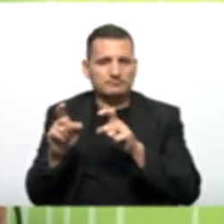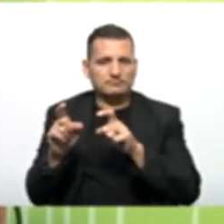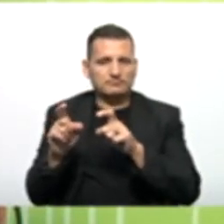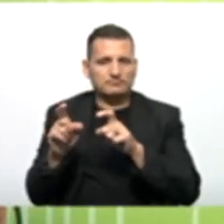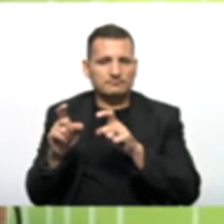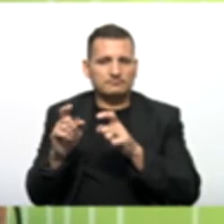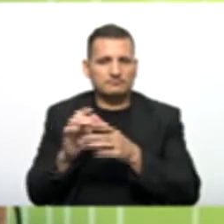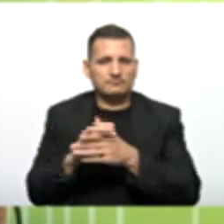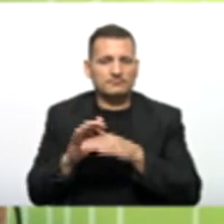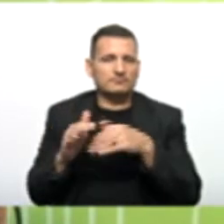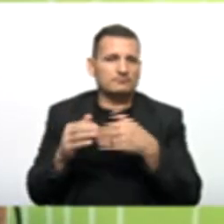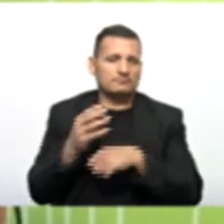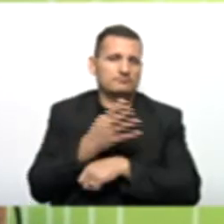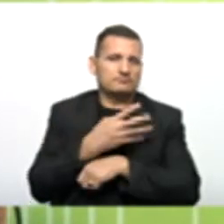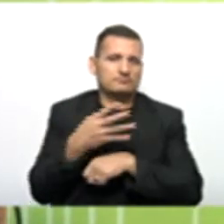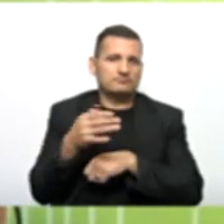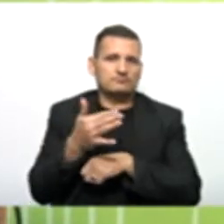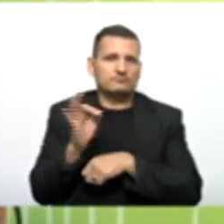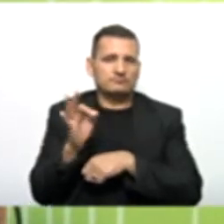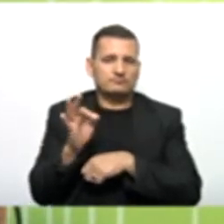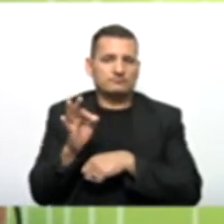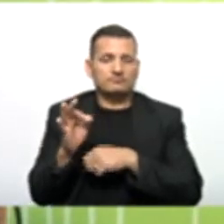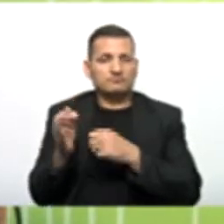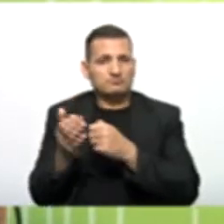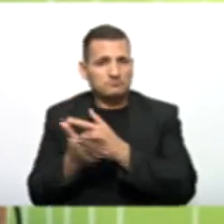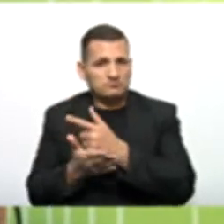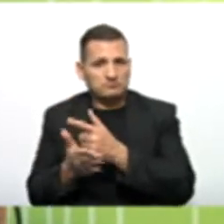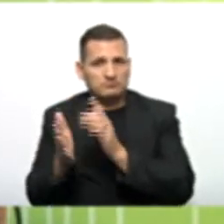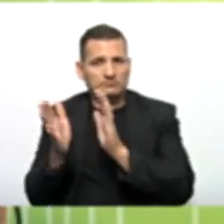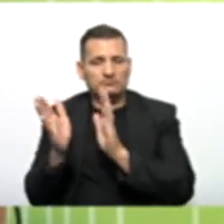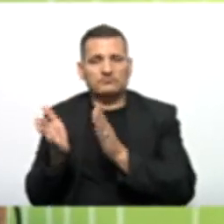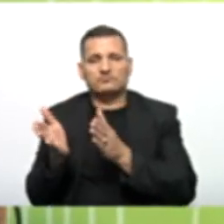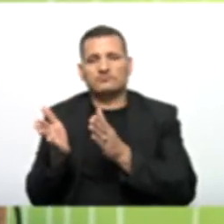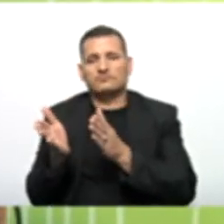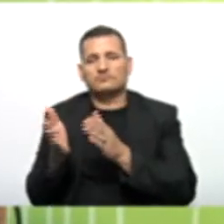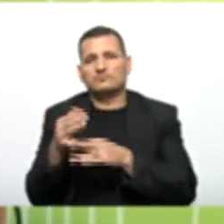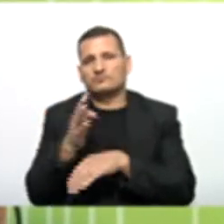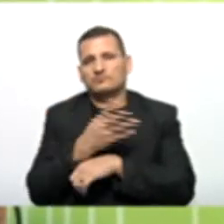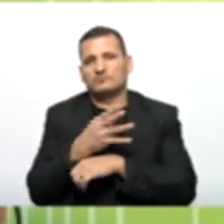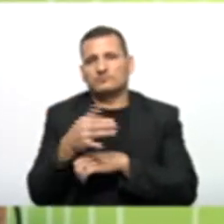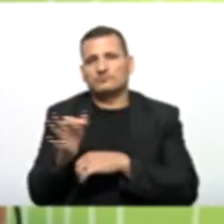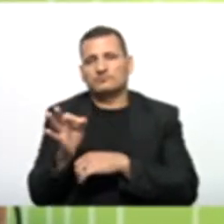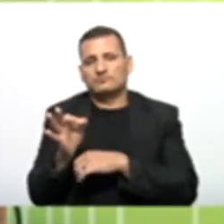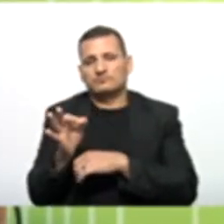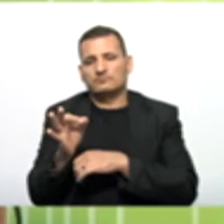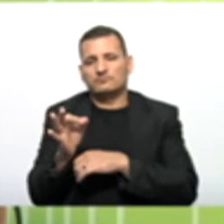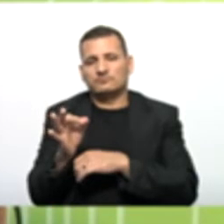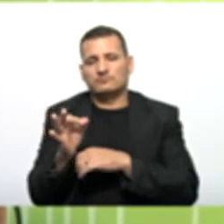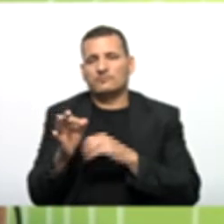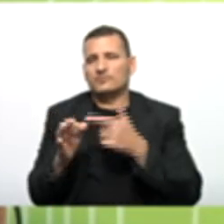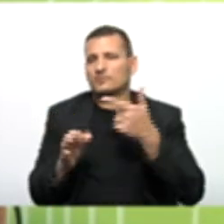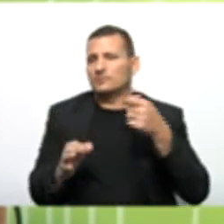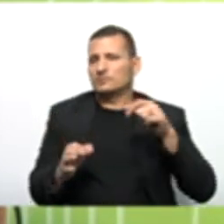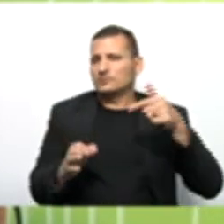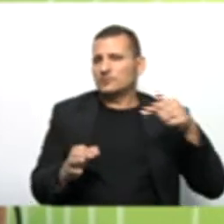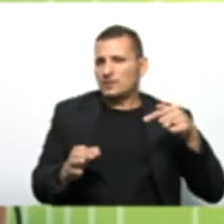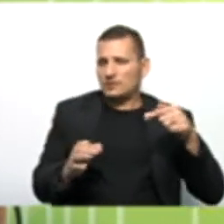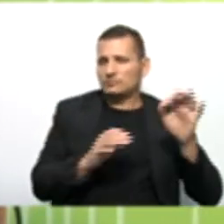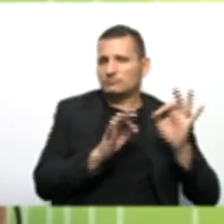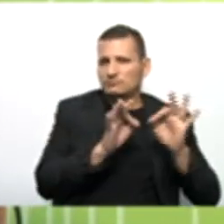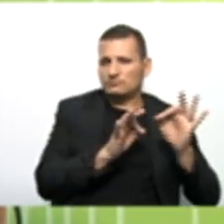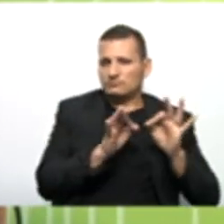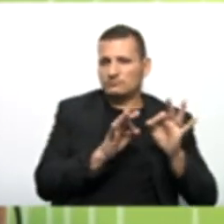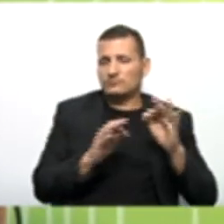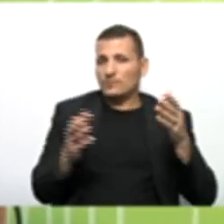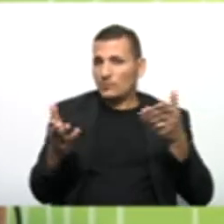o Windows 10, fiz a compra, planejei, a gente vai comprar computadores Windows 10. Isso a gente planejou em 2017. Hoje, quando a